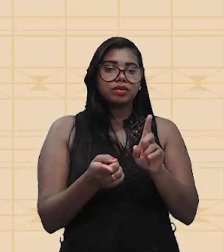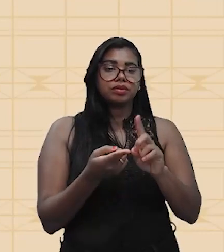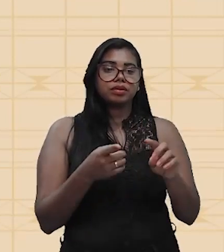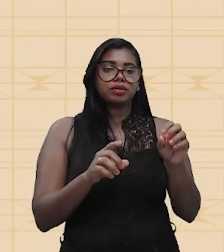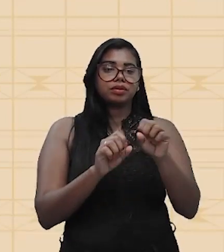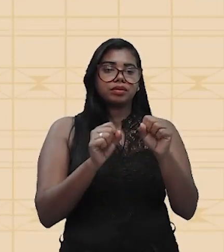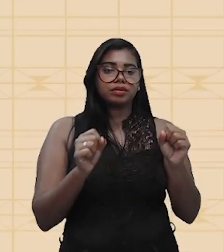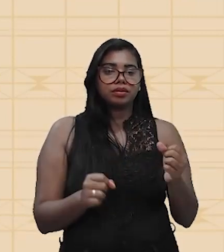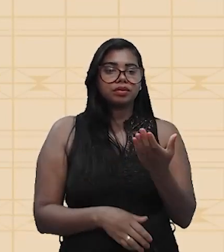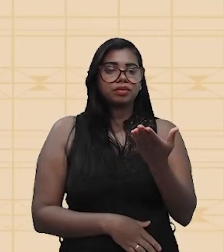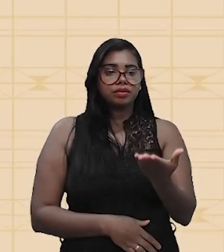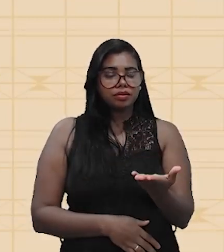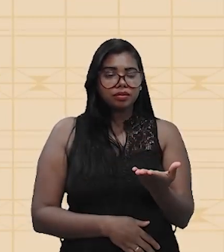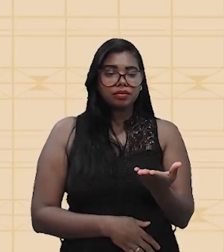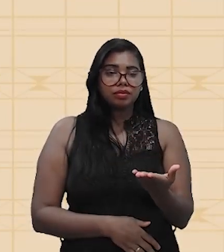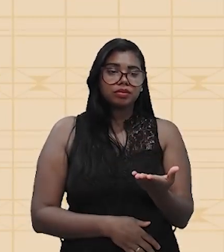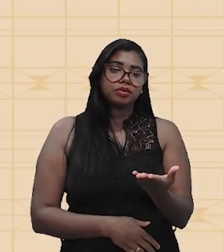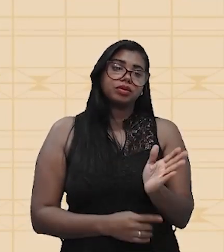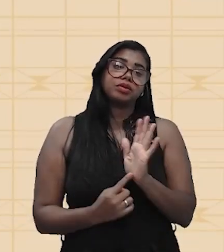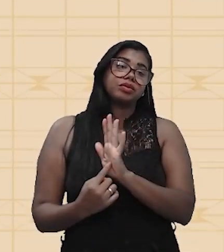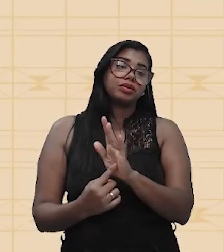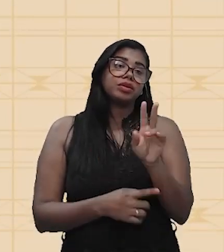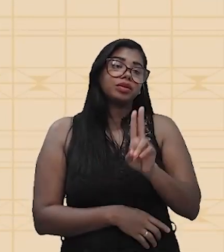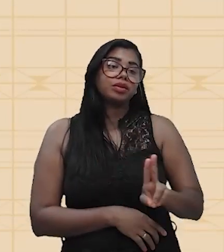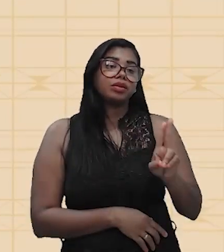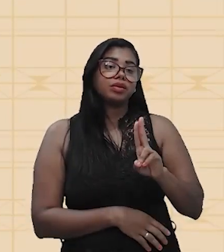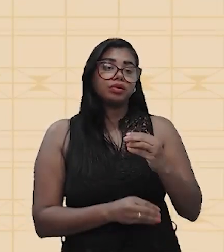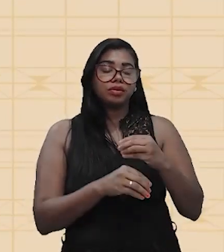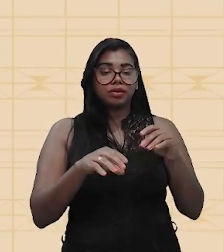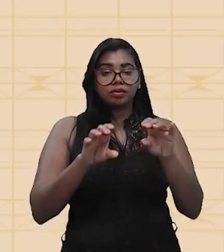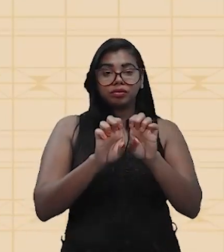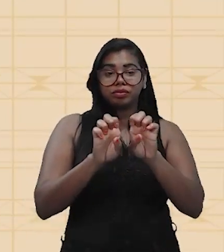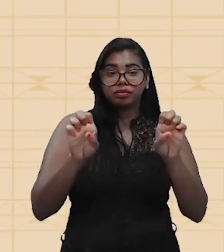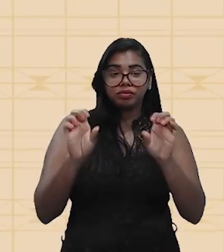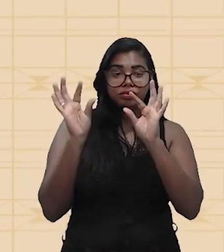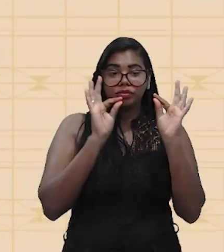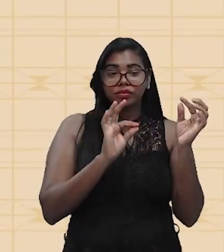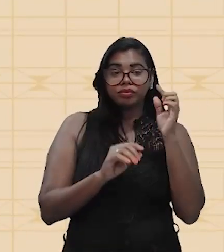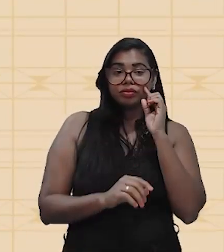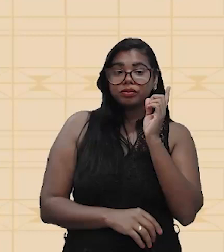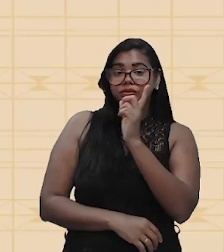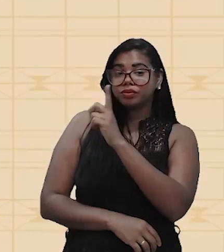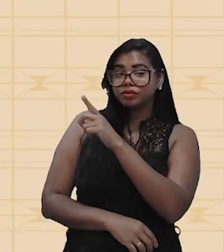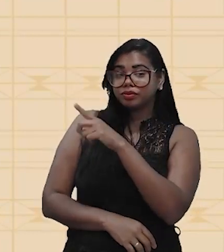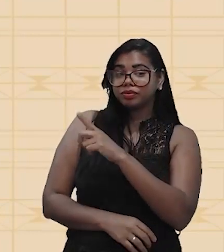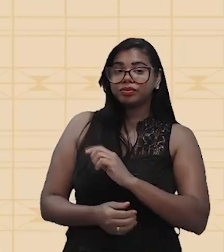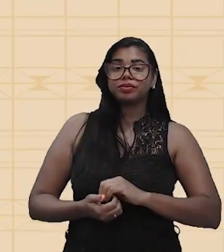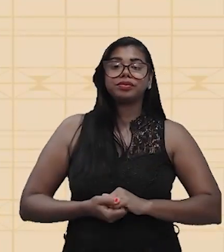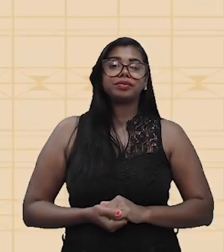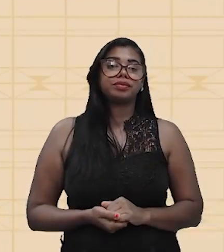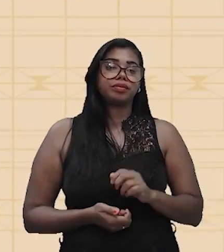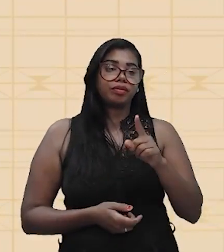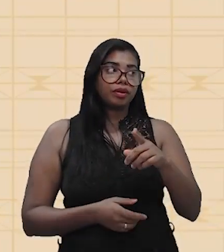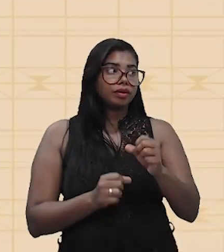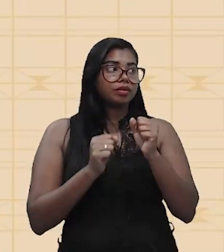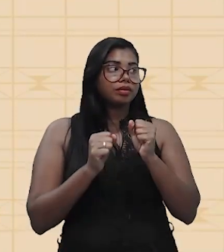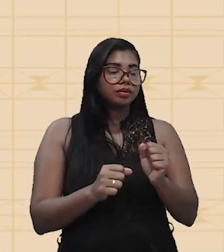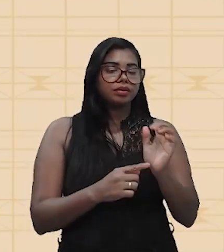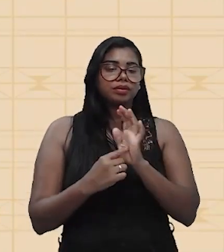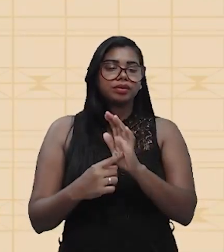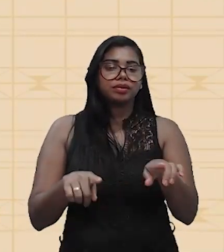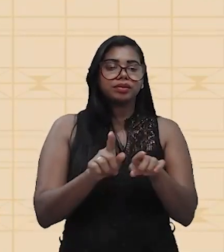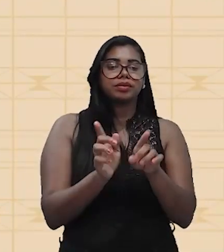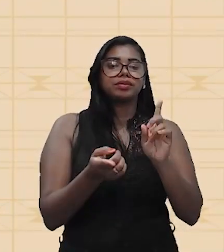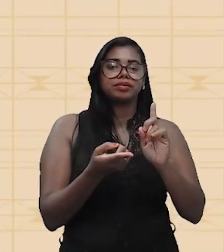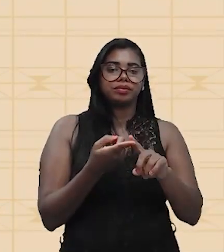você não venha a utilizar essa equação que você está vendo aí agora, tá? Você pode fazer em resistores